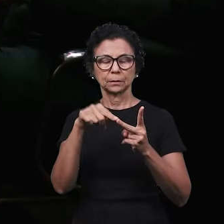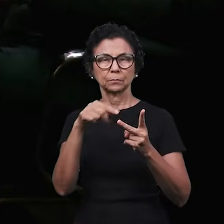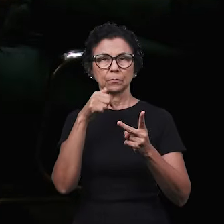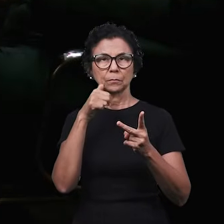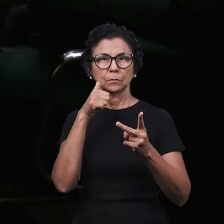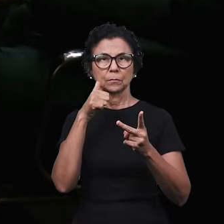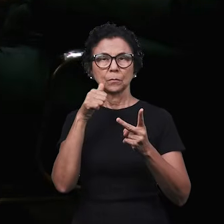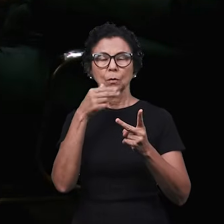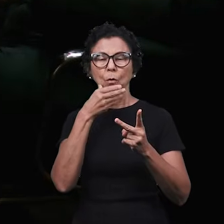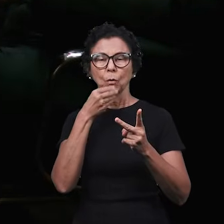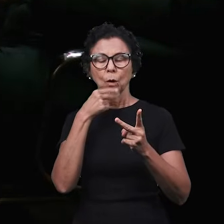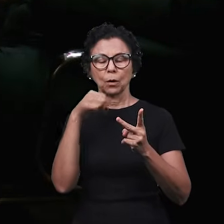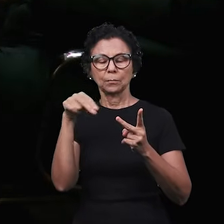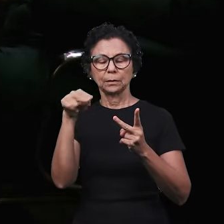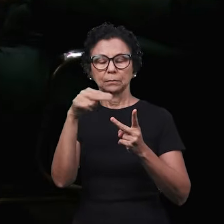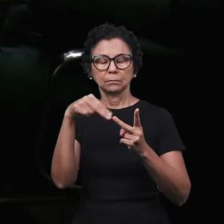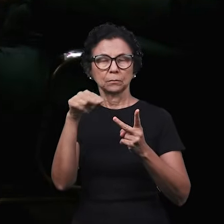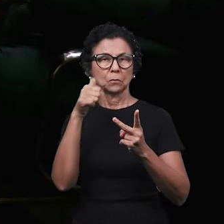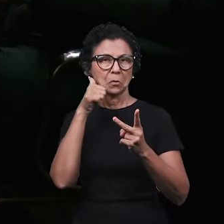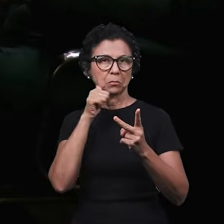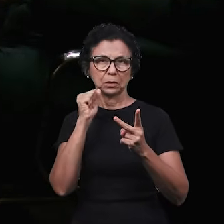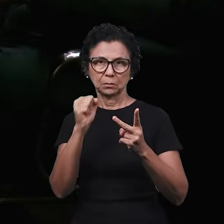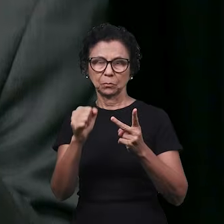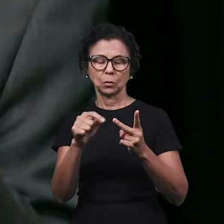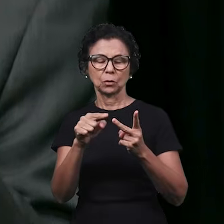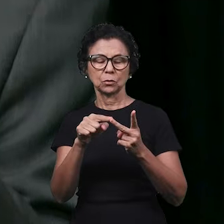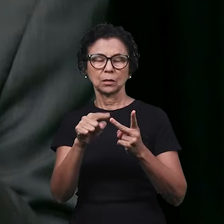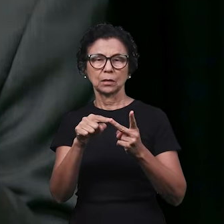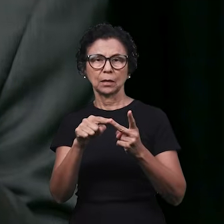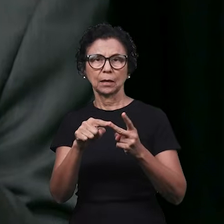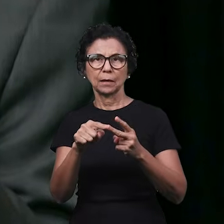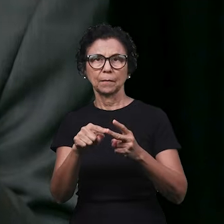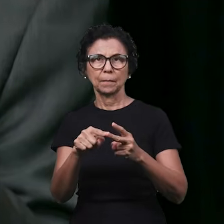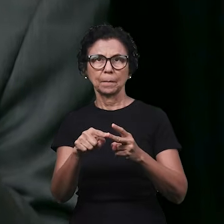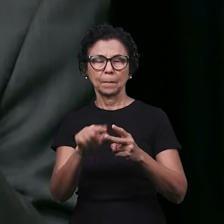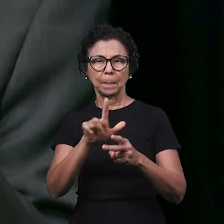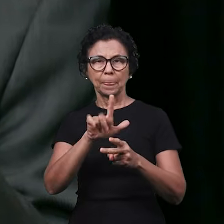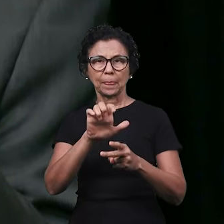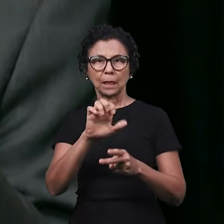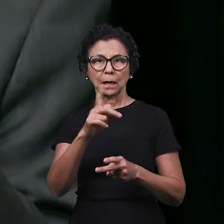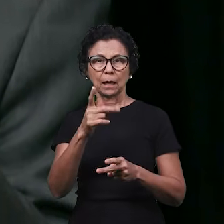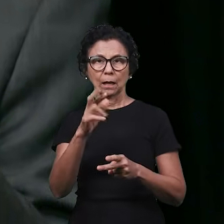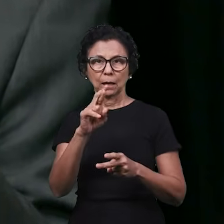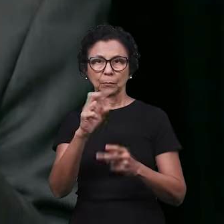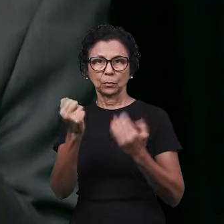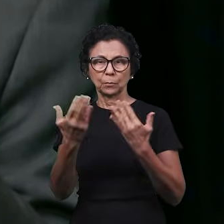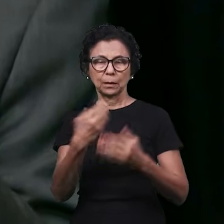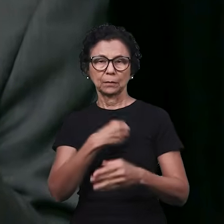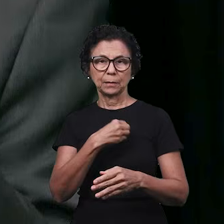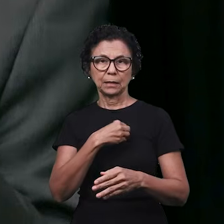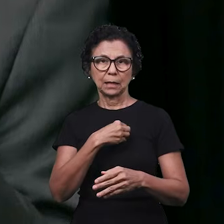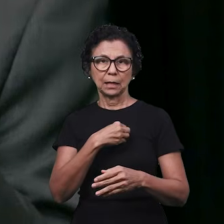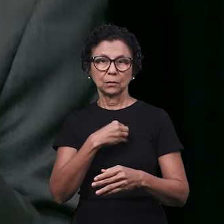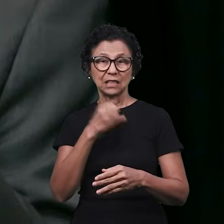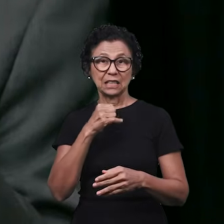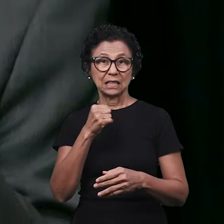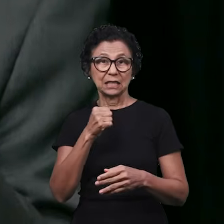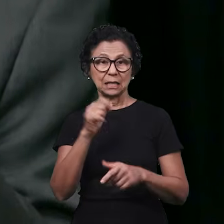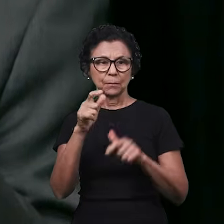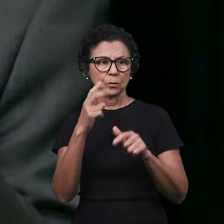se aproximasse dele, gritar: imundo, imundo, imundo. A lepra é um tipo do pecado. A lepra, ela